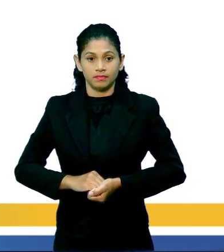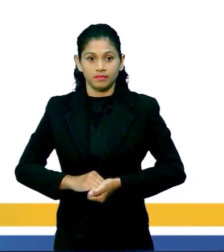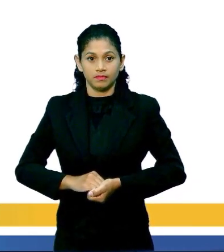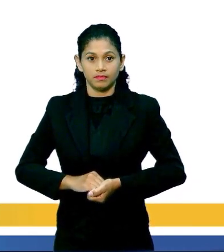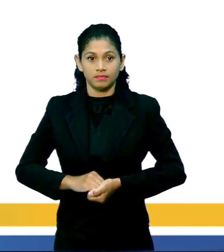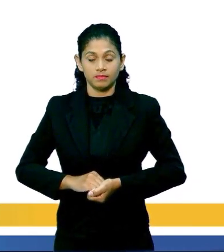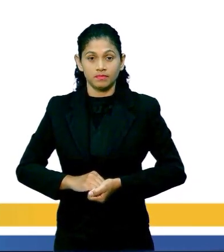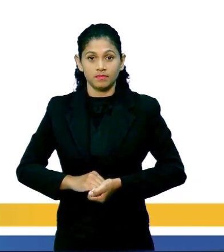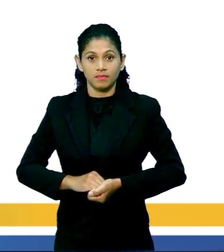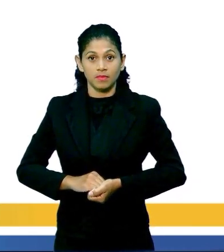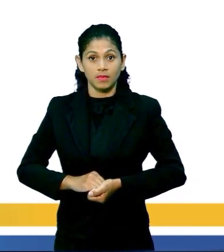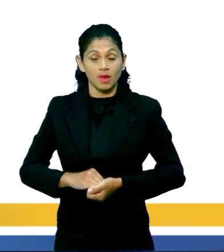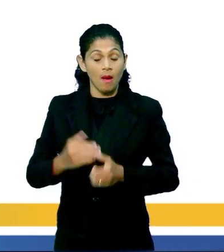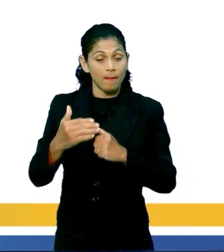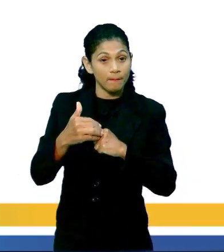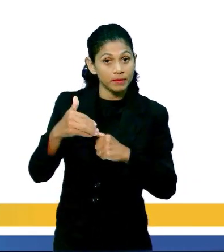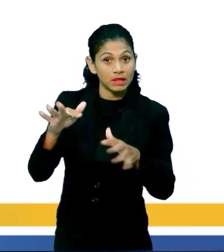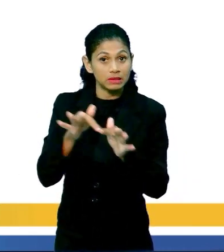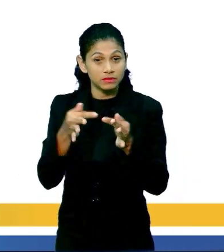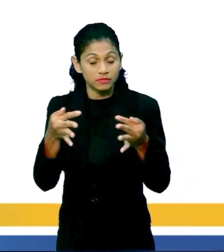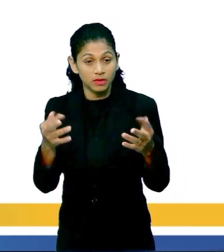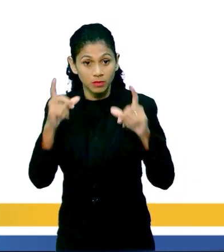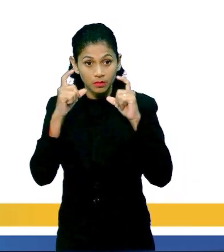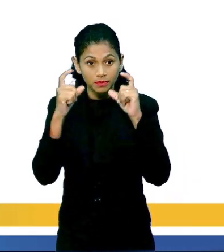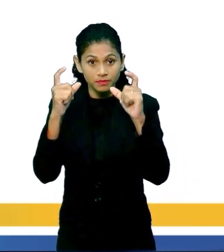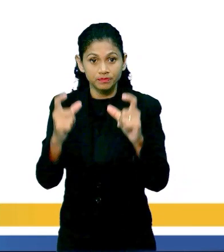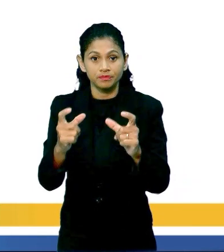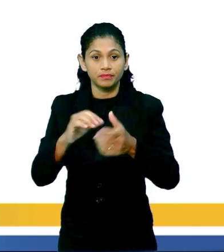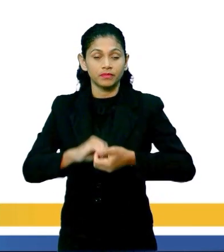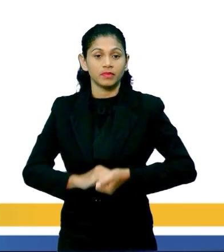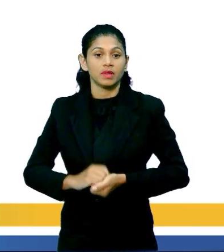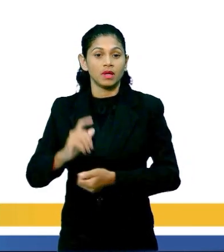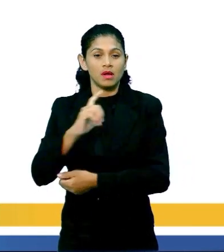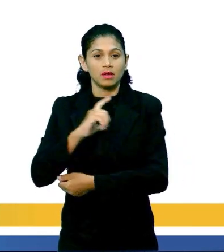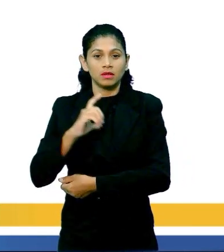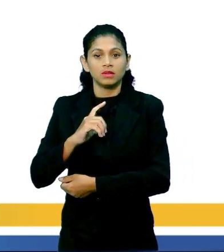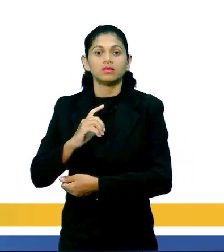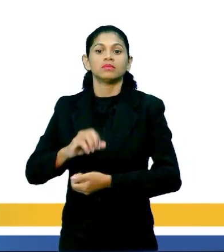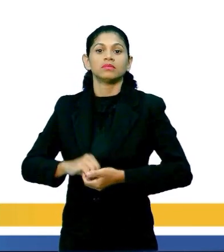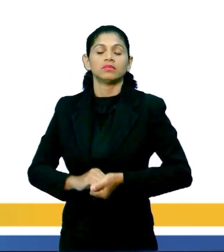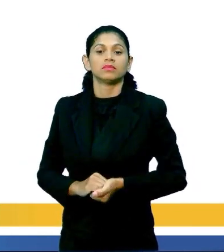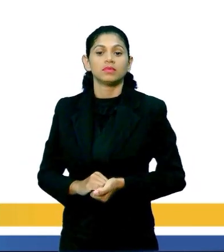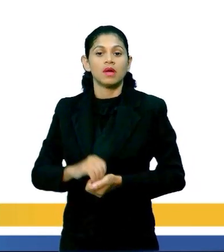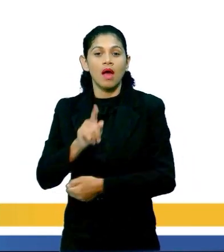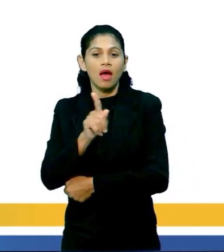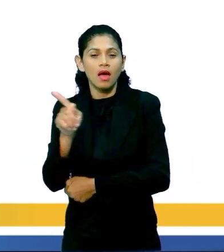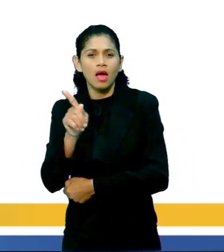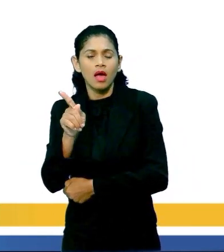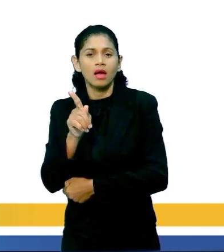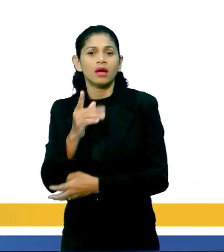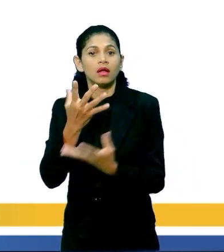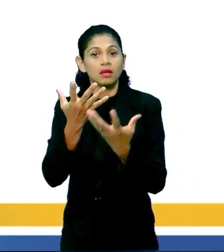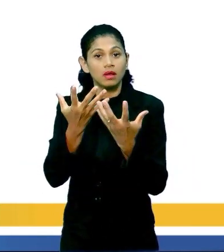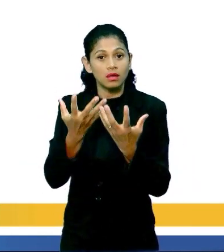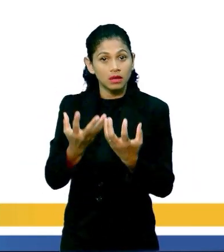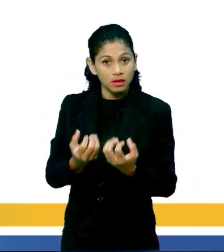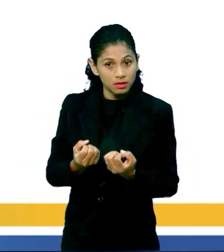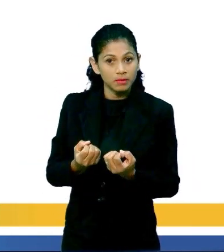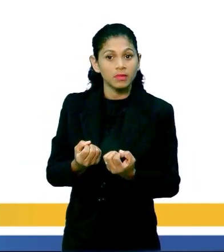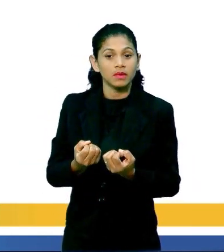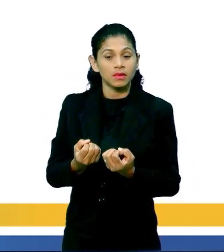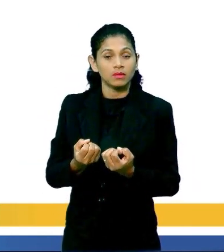Mais algumas frases para vocês observarem, nós temos She was the recipient of the Oscar.